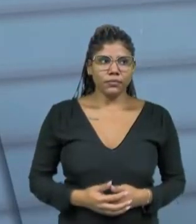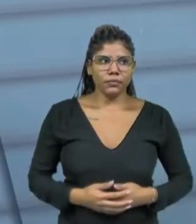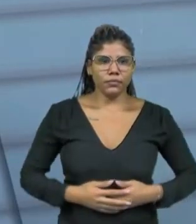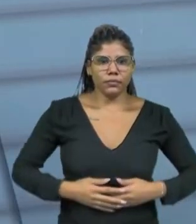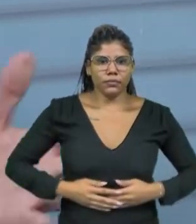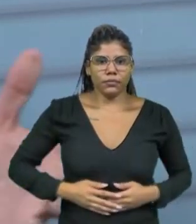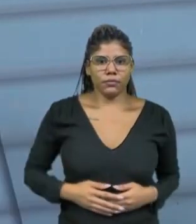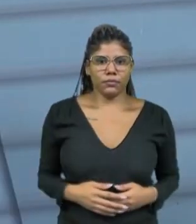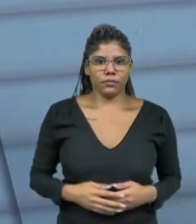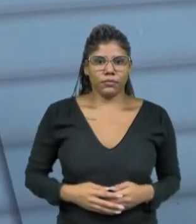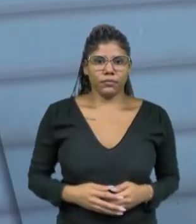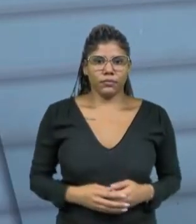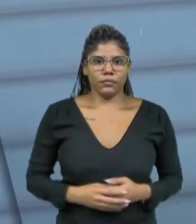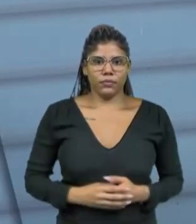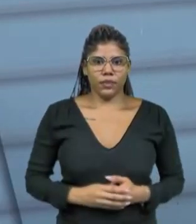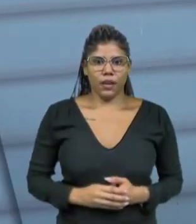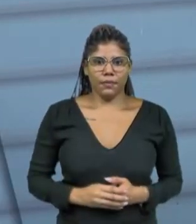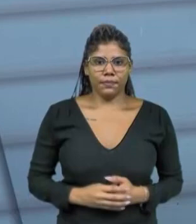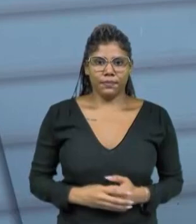está totalmente